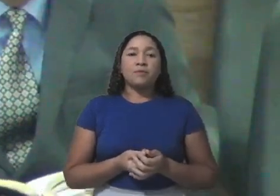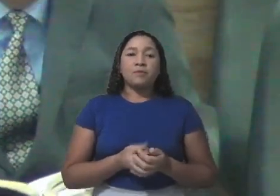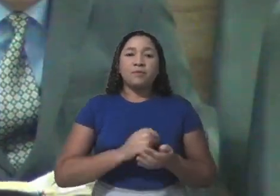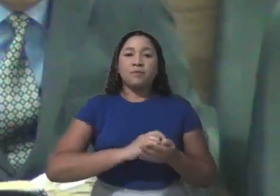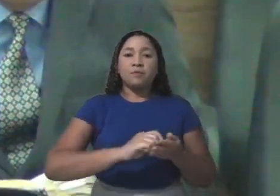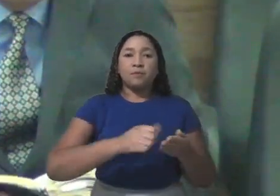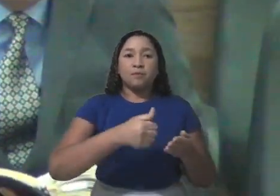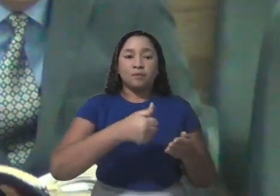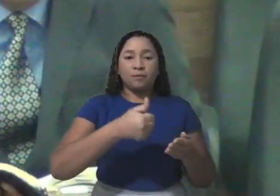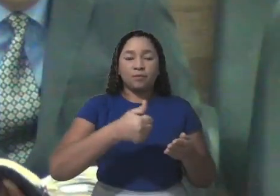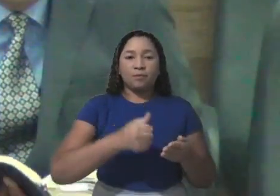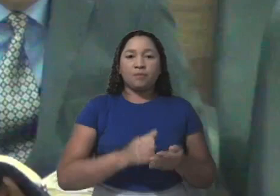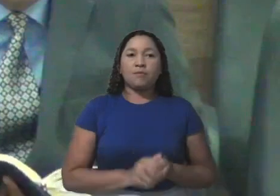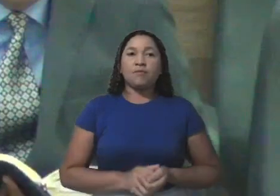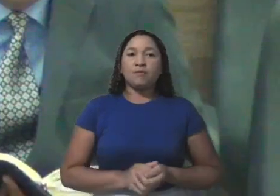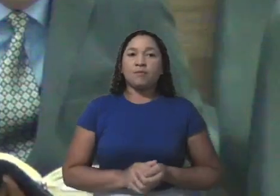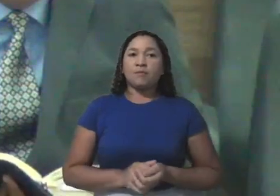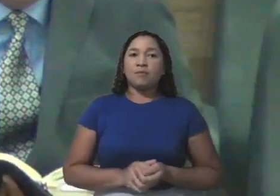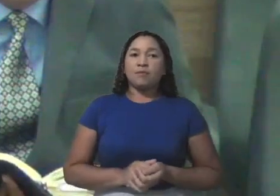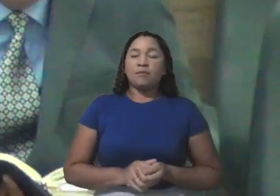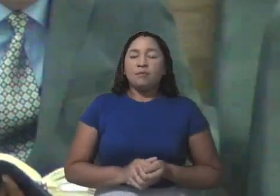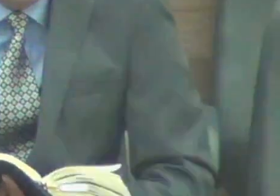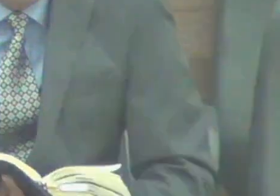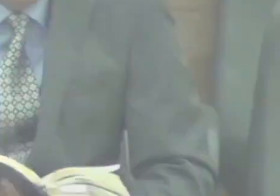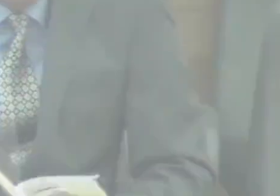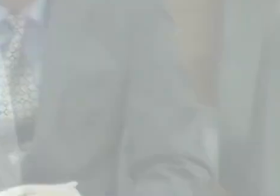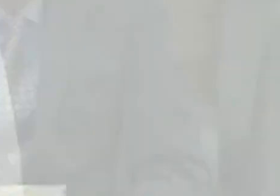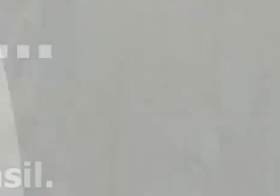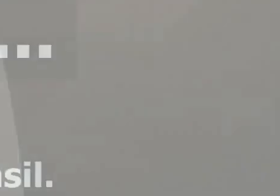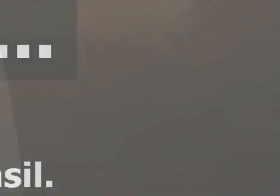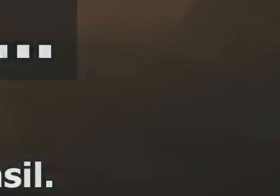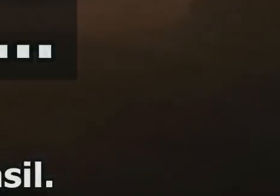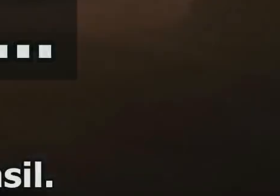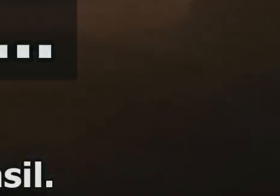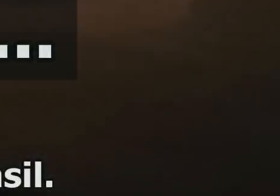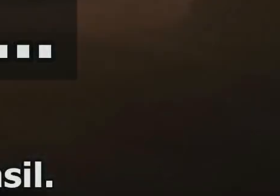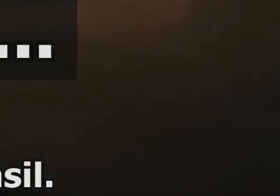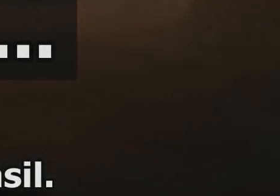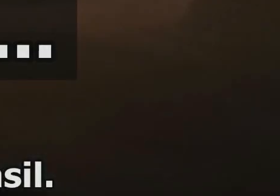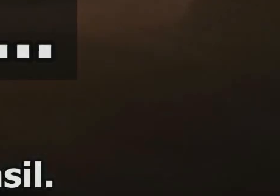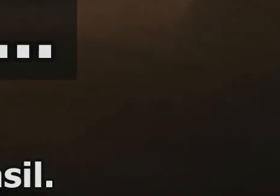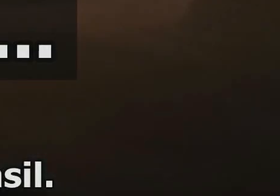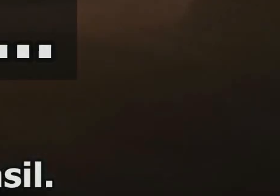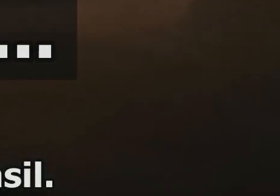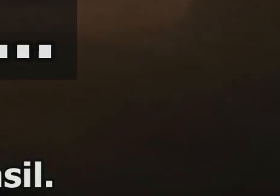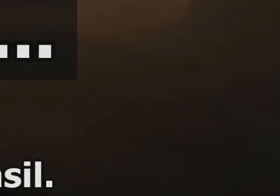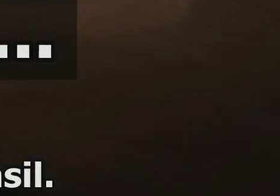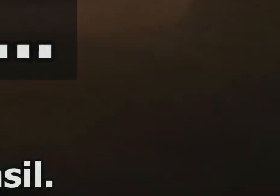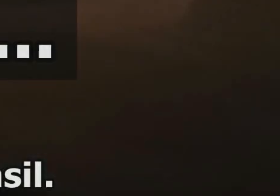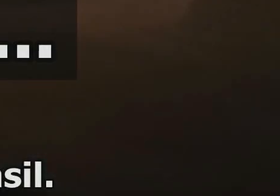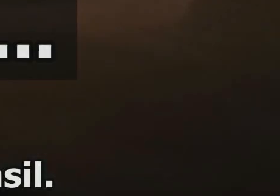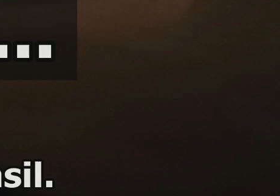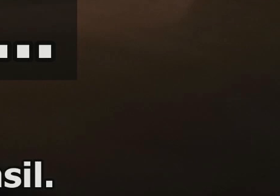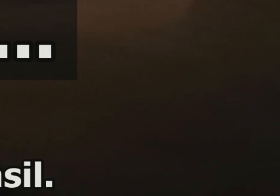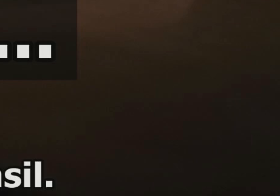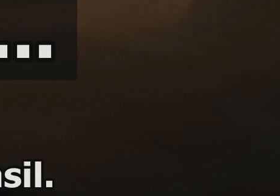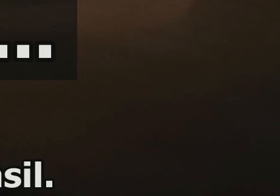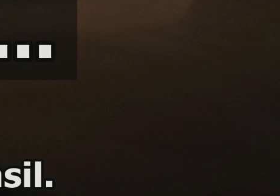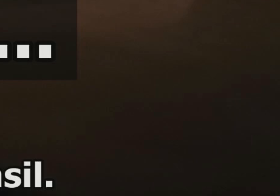versículo 1, pode ler, meu querido, por gentileza. Pelo que, deixando os rudimentos da doutrina de